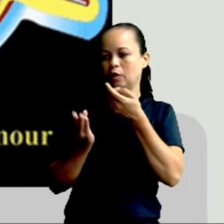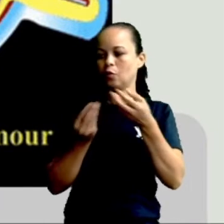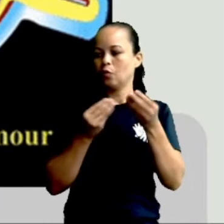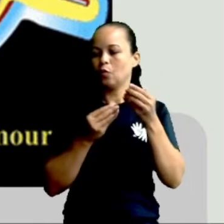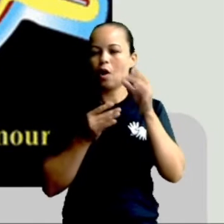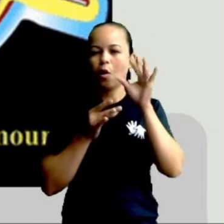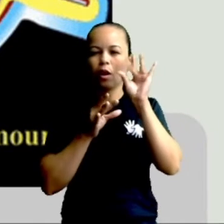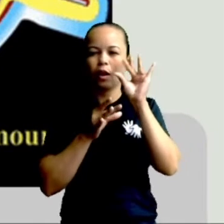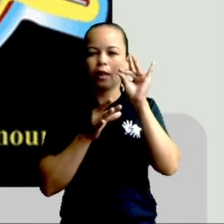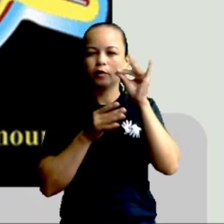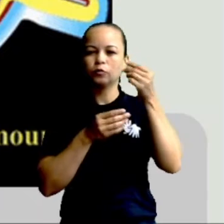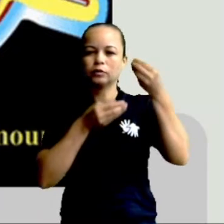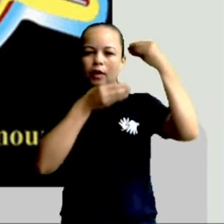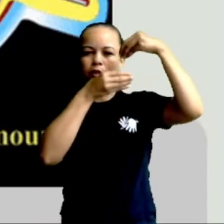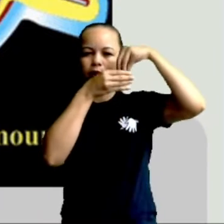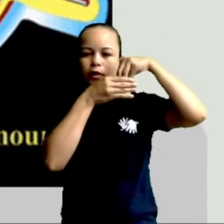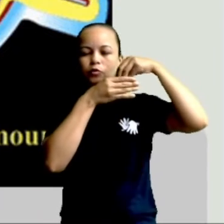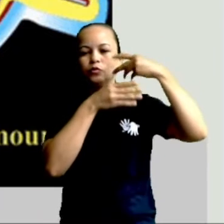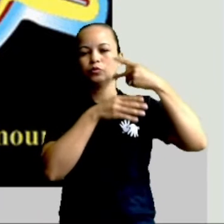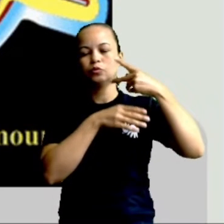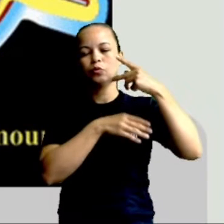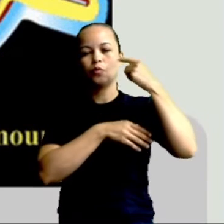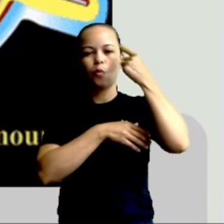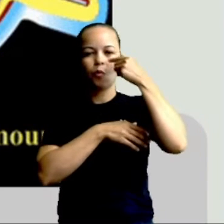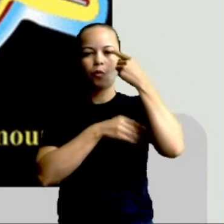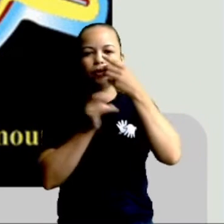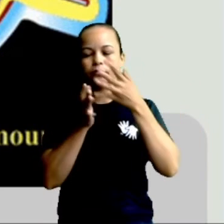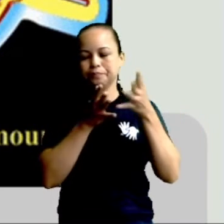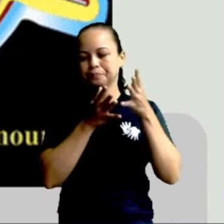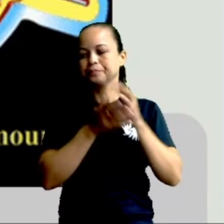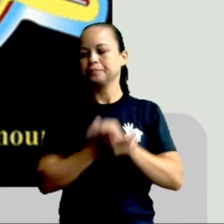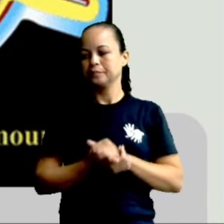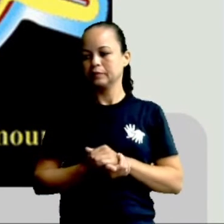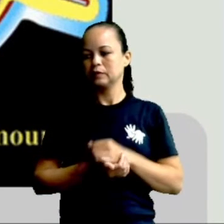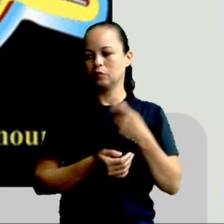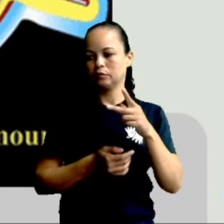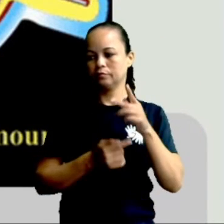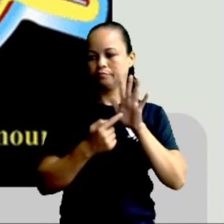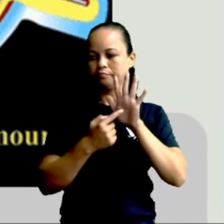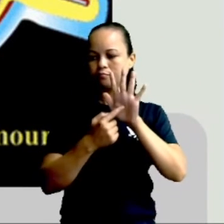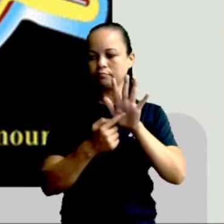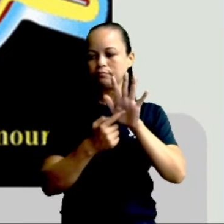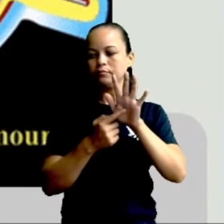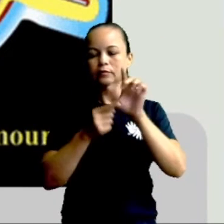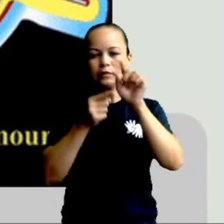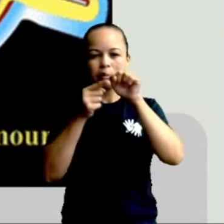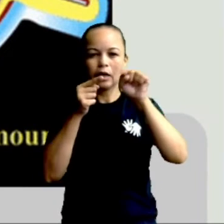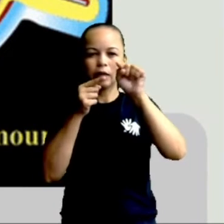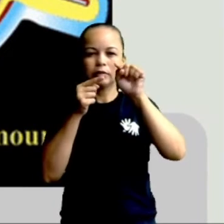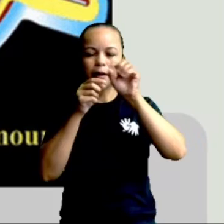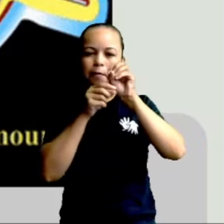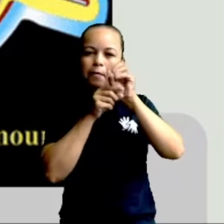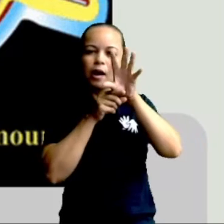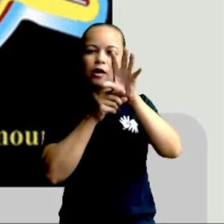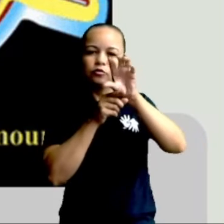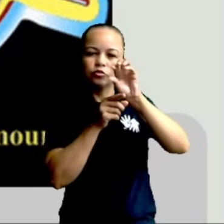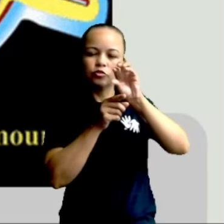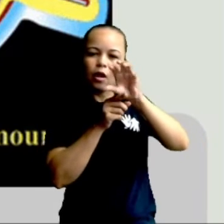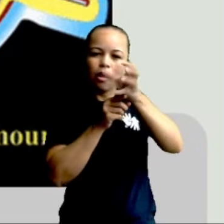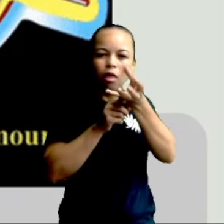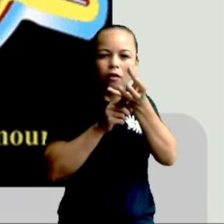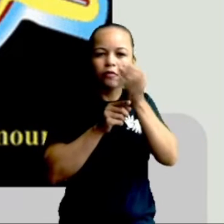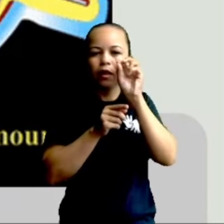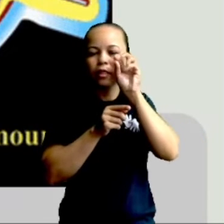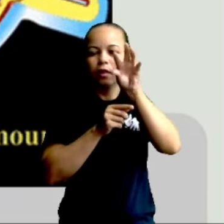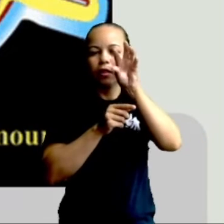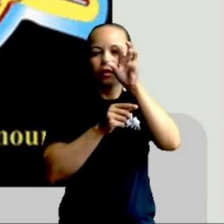dentro do olho, tá bom? E quando passa nas lentes aqui, ó, essa lente no cristalino aí, a imagem ela é invertida, tá? E